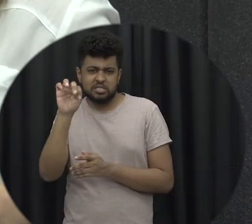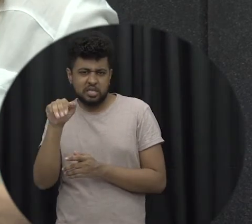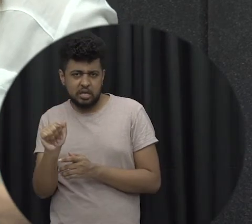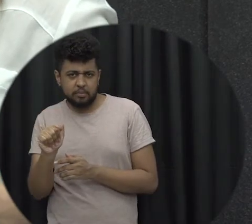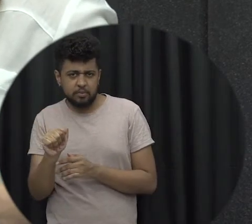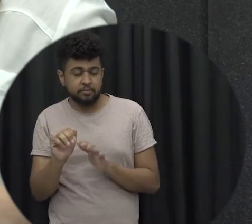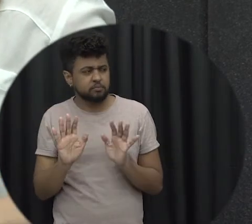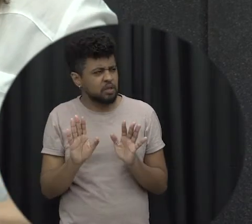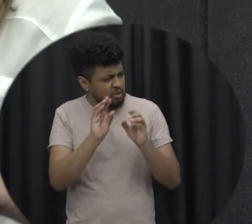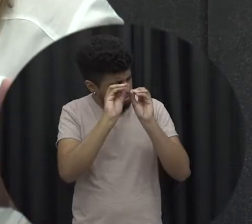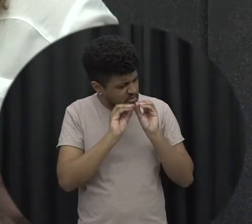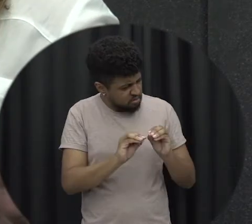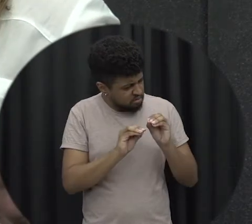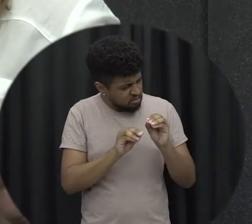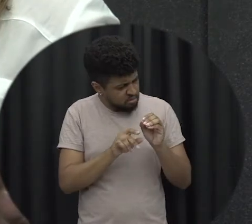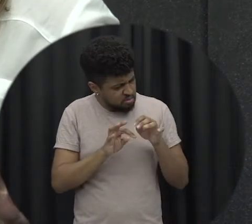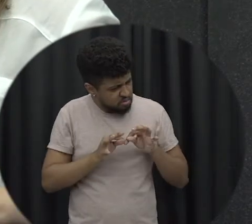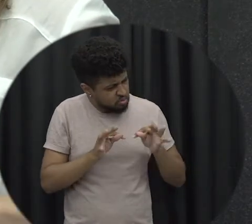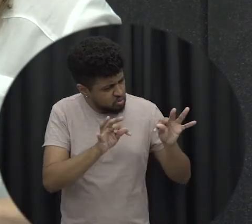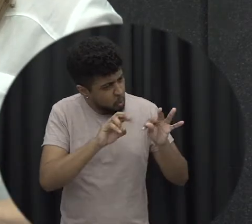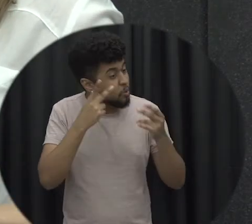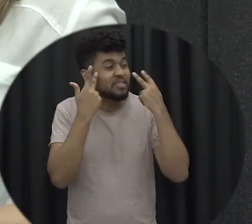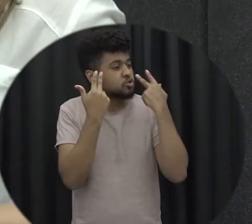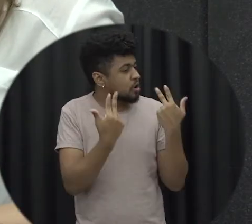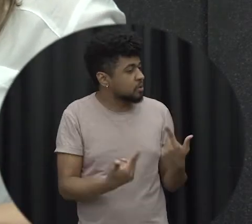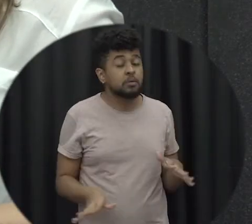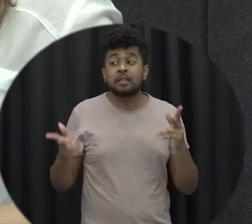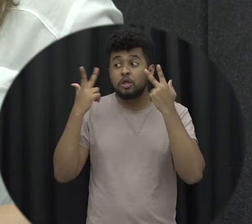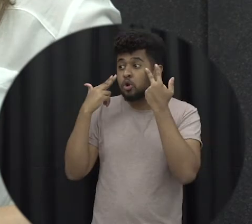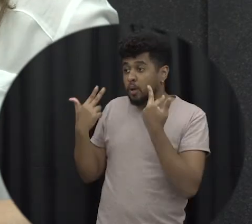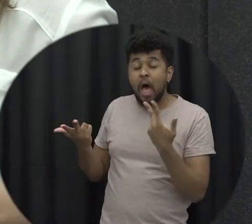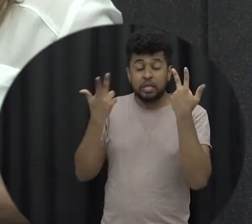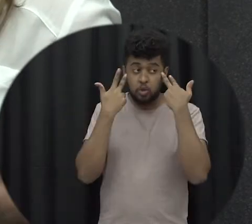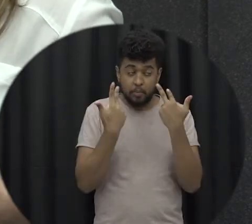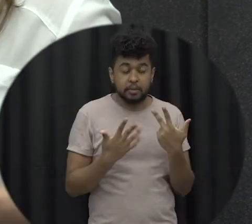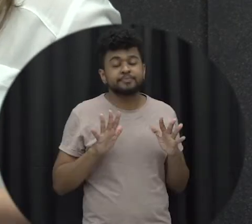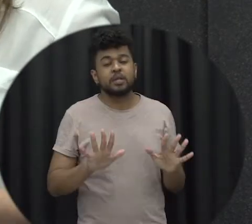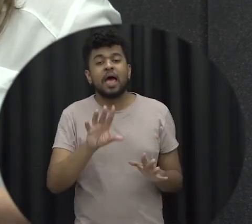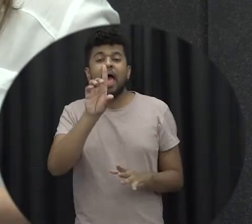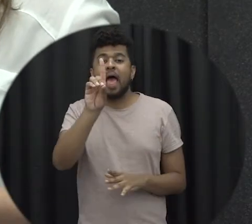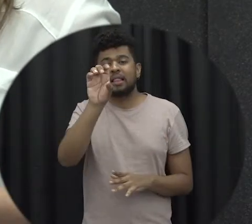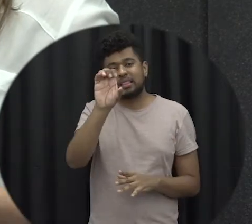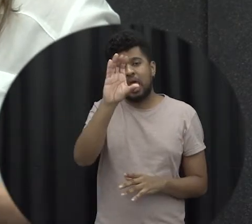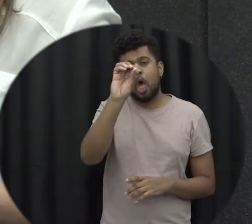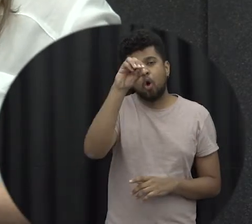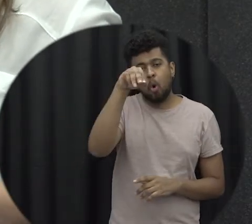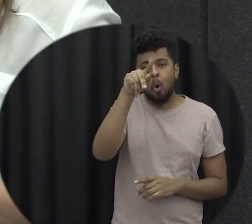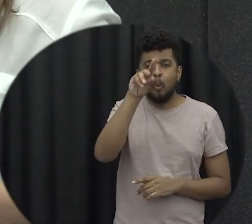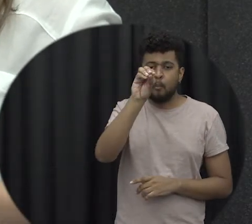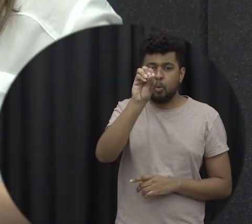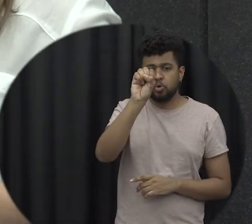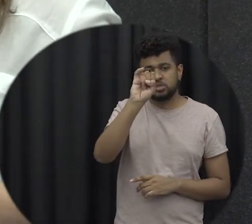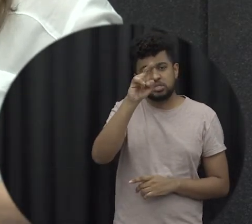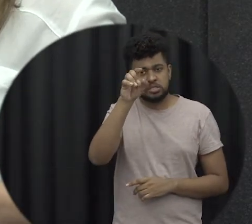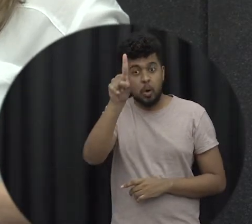de aplicação biotecnológica ou que naturalmente eles já fazem? Acho que naturalmente. De naturalmente? A decomposição, né, é o